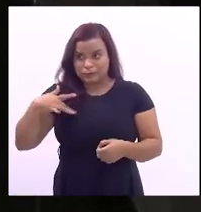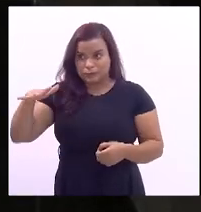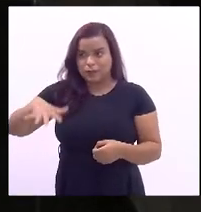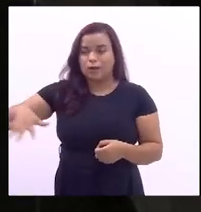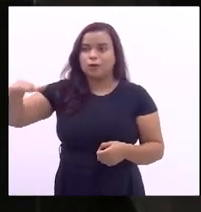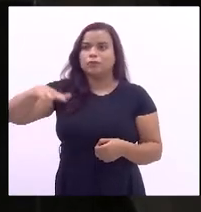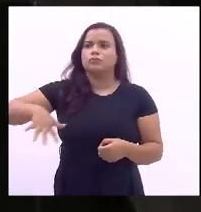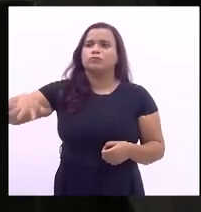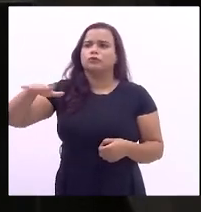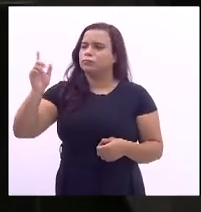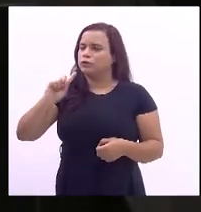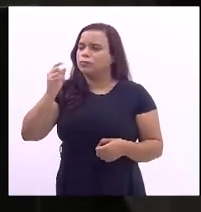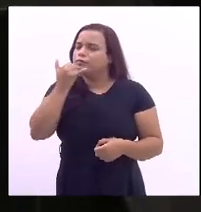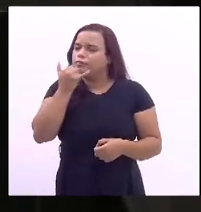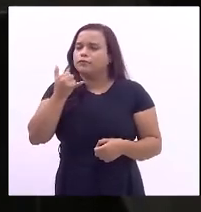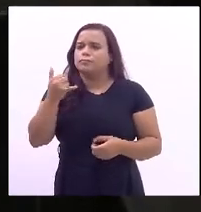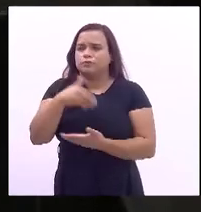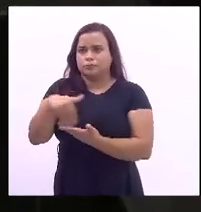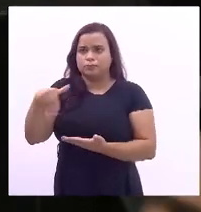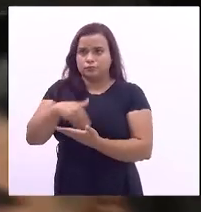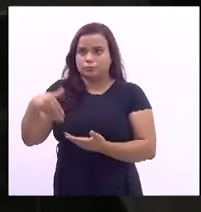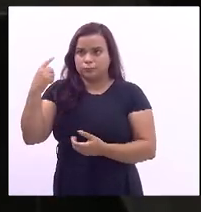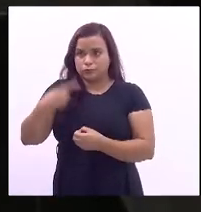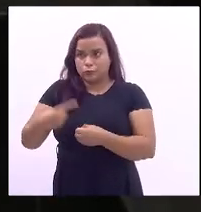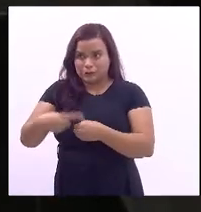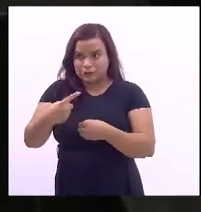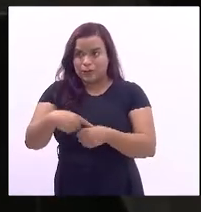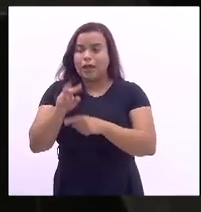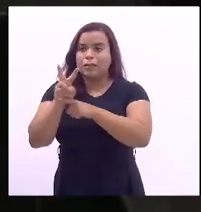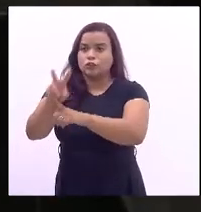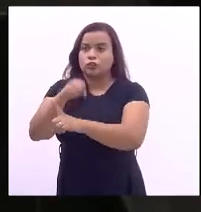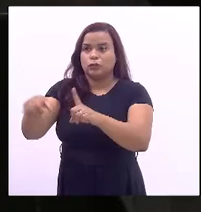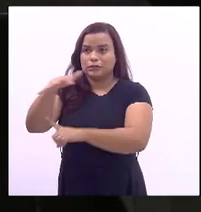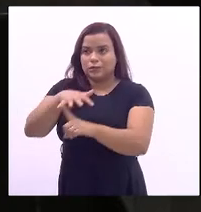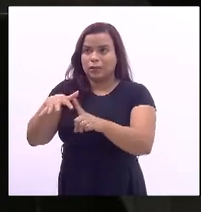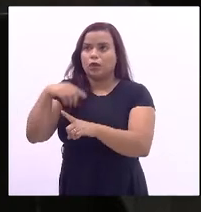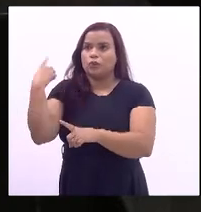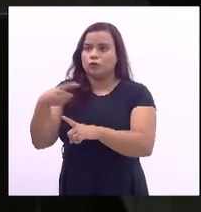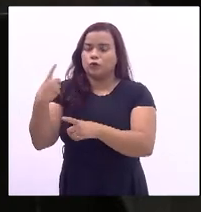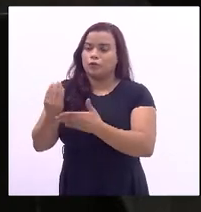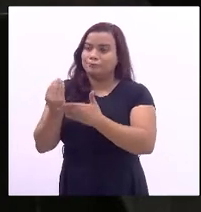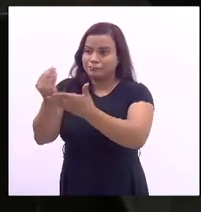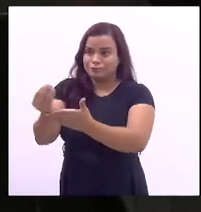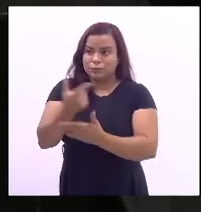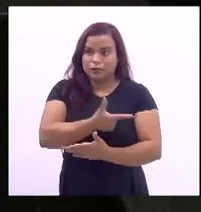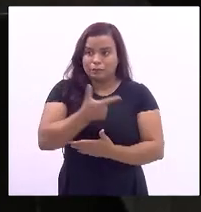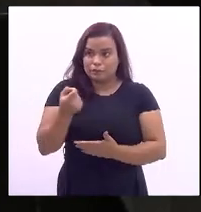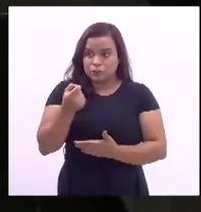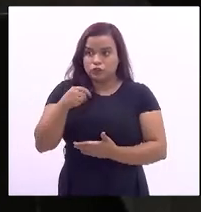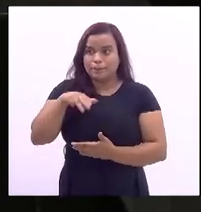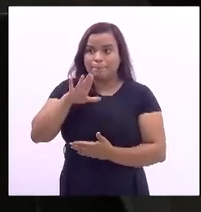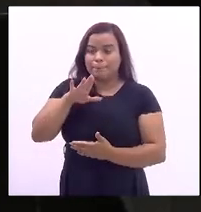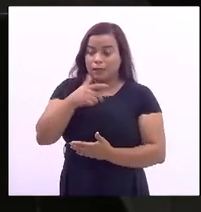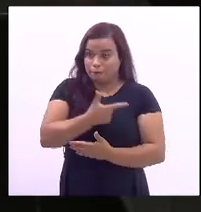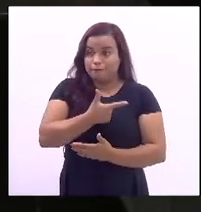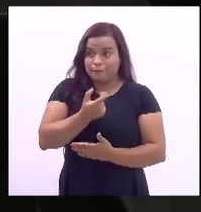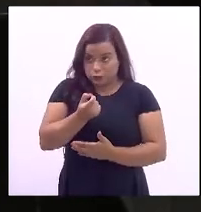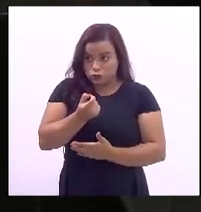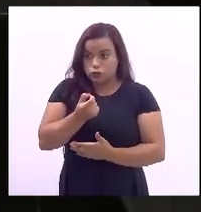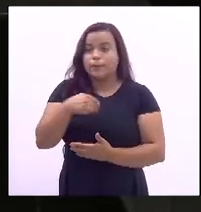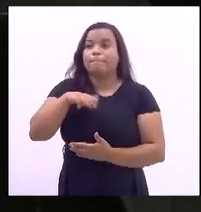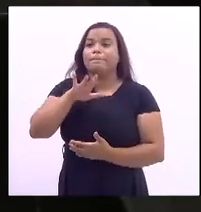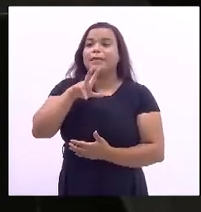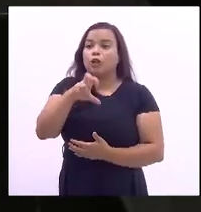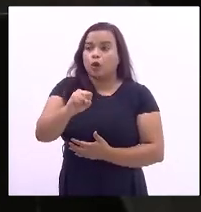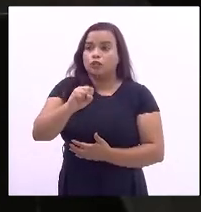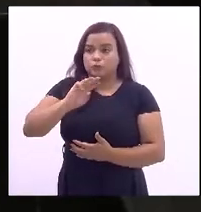de saúde não Secretaria Municipal de assistência social 20 milhões de reais em pleno